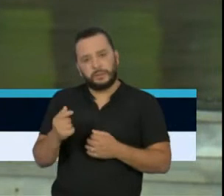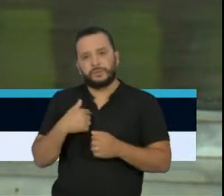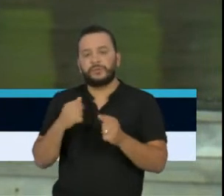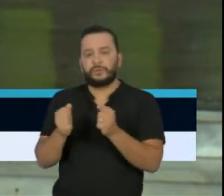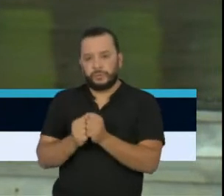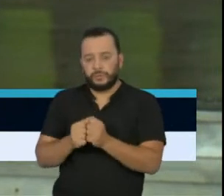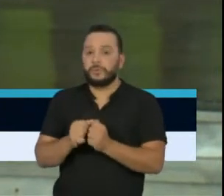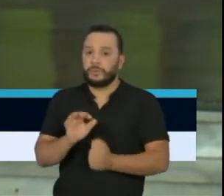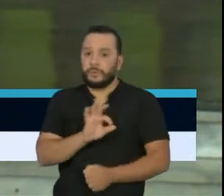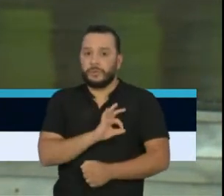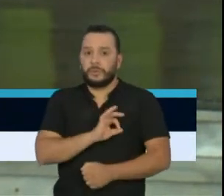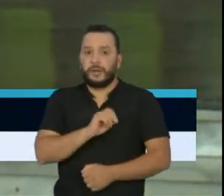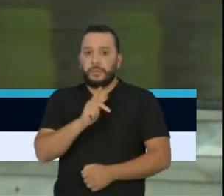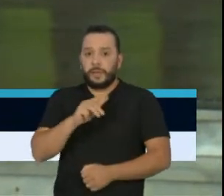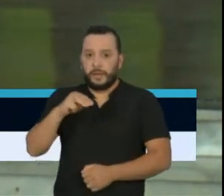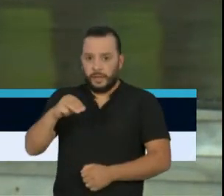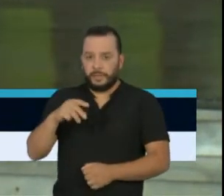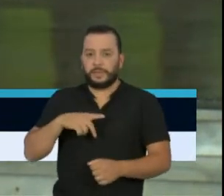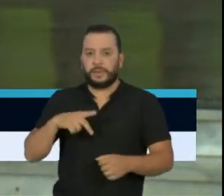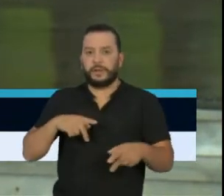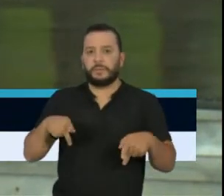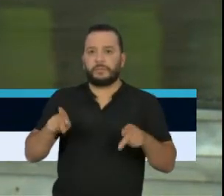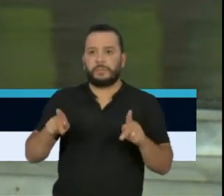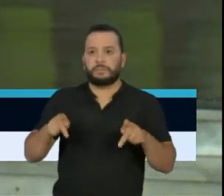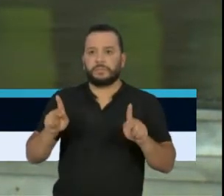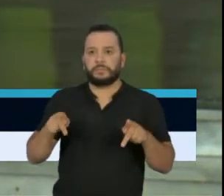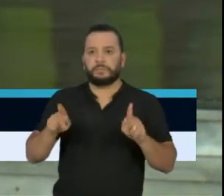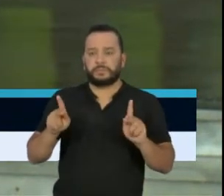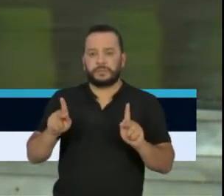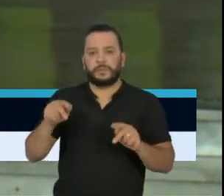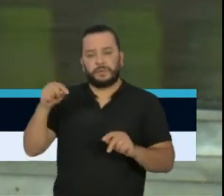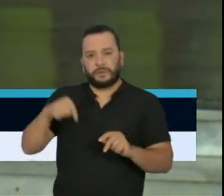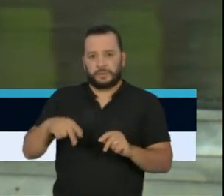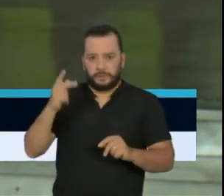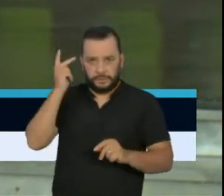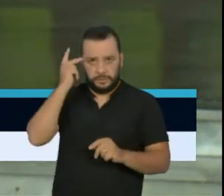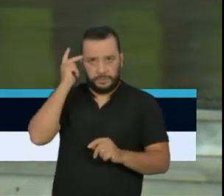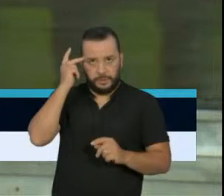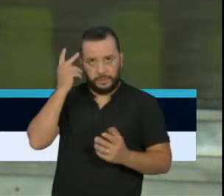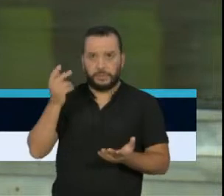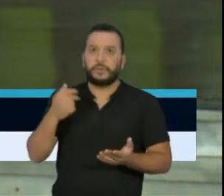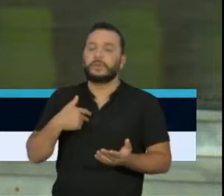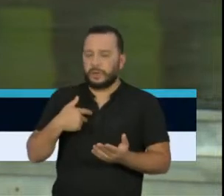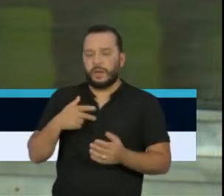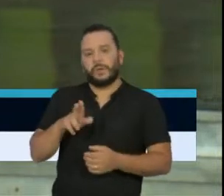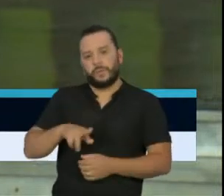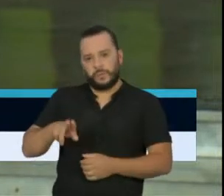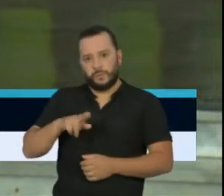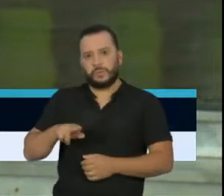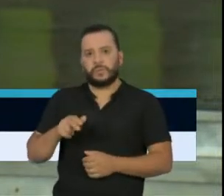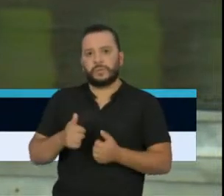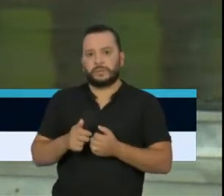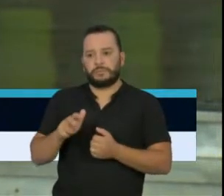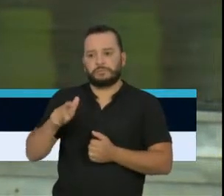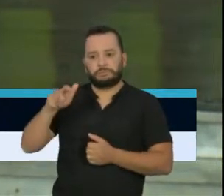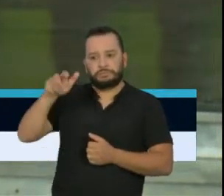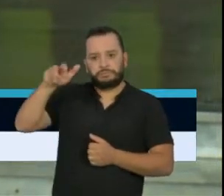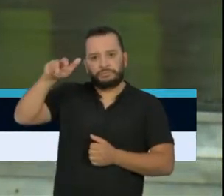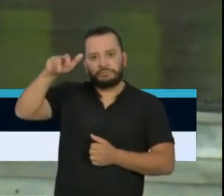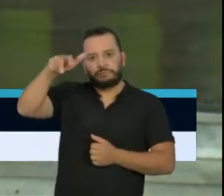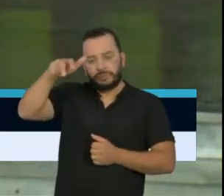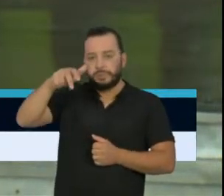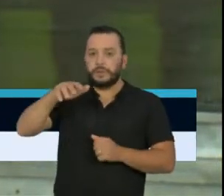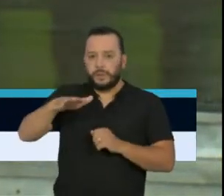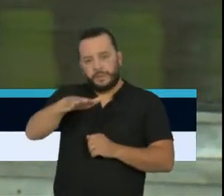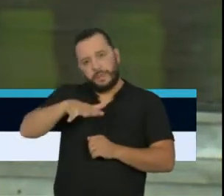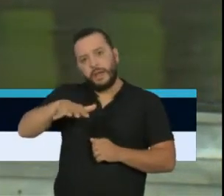em relação à fiscalização dos pancadões que nós temos aqui na cidade de São Paulo. Continuamos a utilizar eles para as ações próprias de